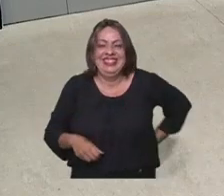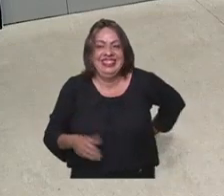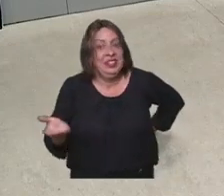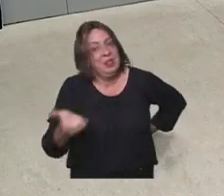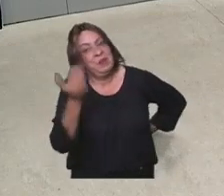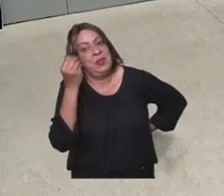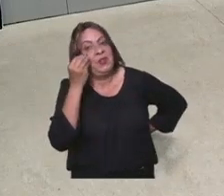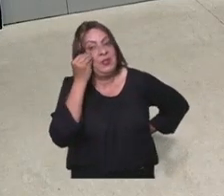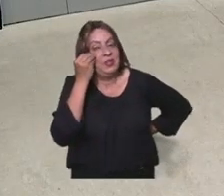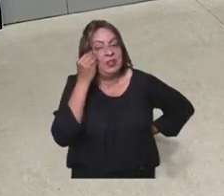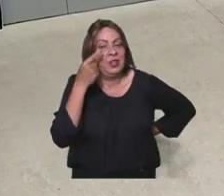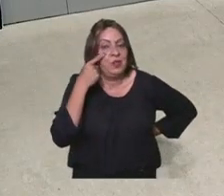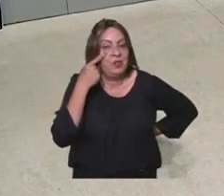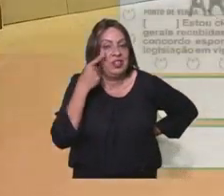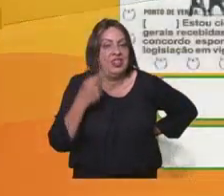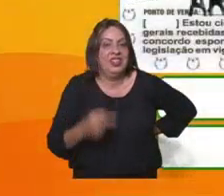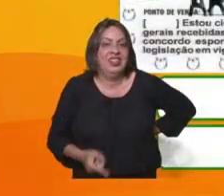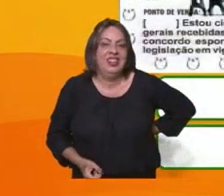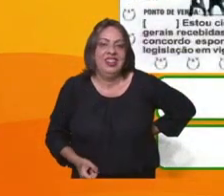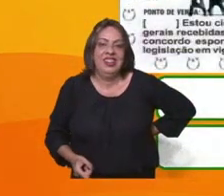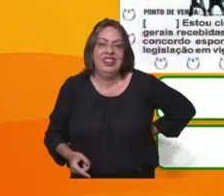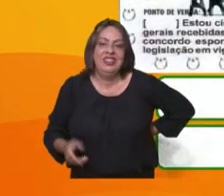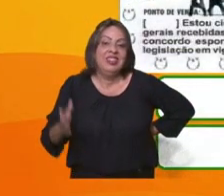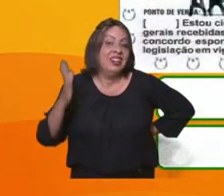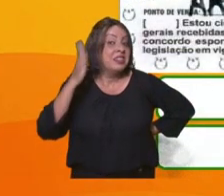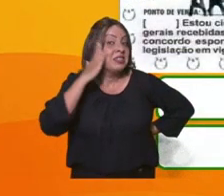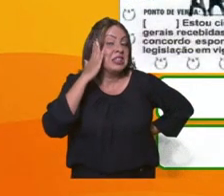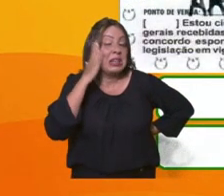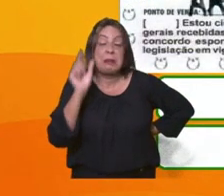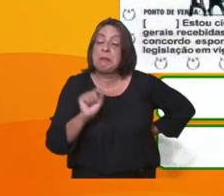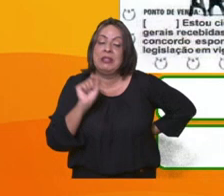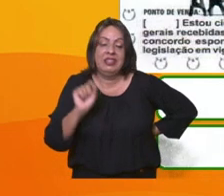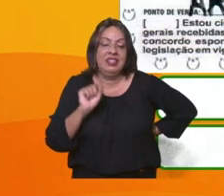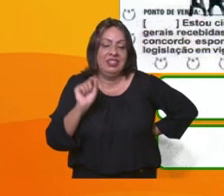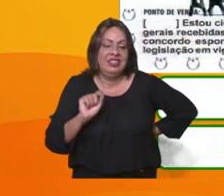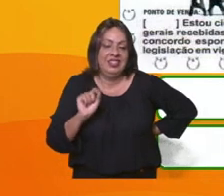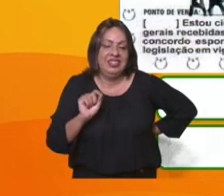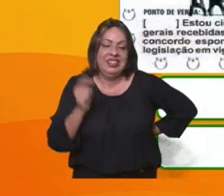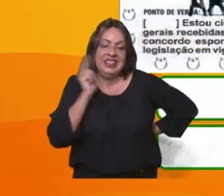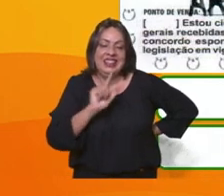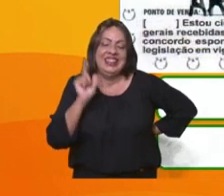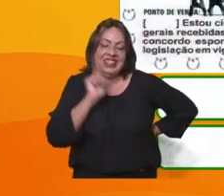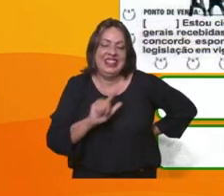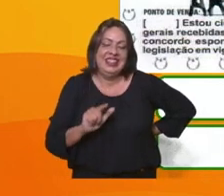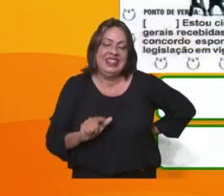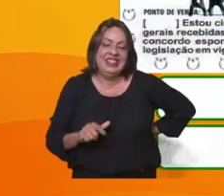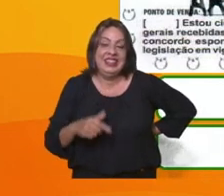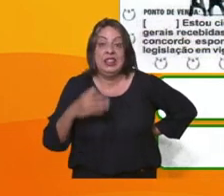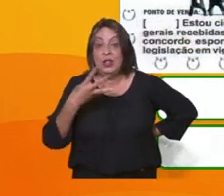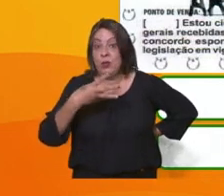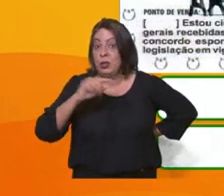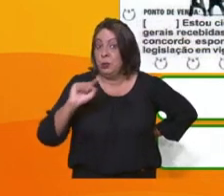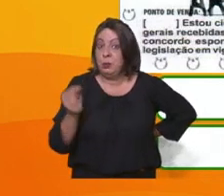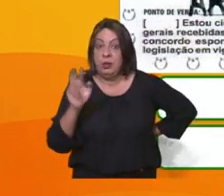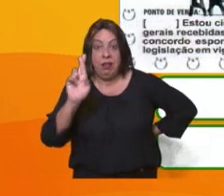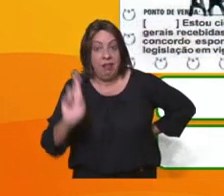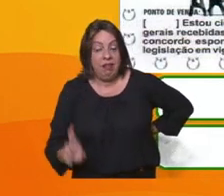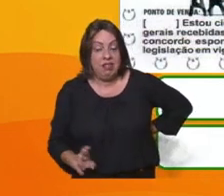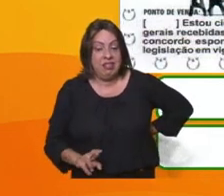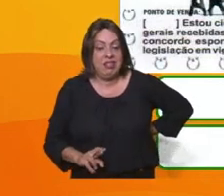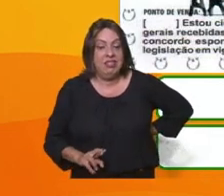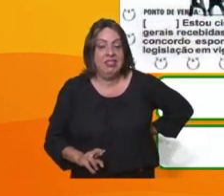Vamos lá, vamos conferir. Ah, quero saber tudo, quem está levando... R$4.000